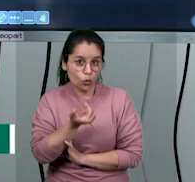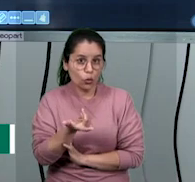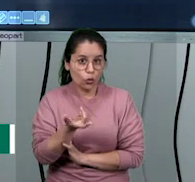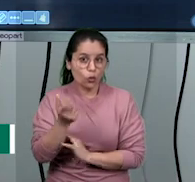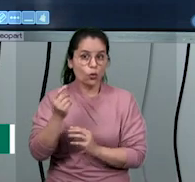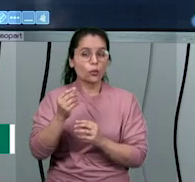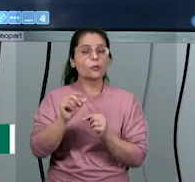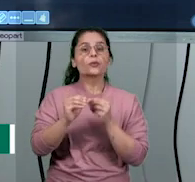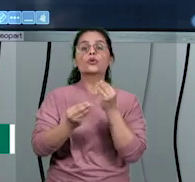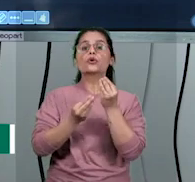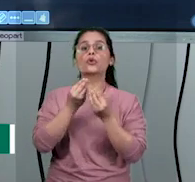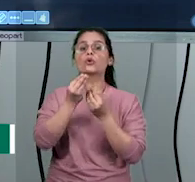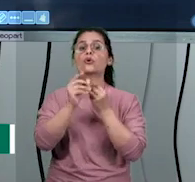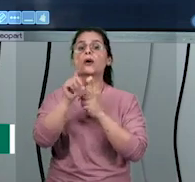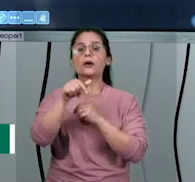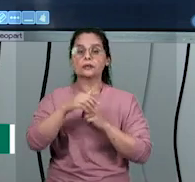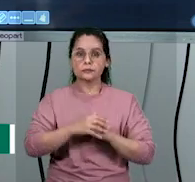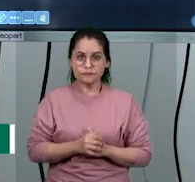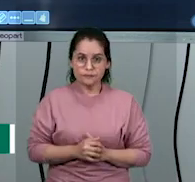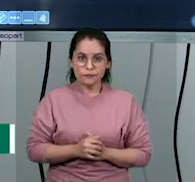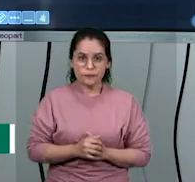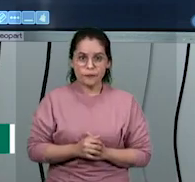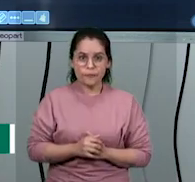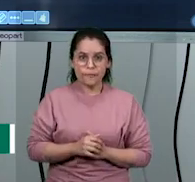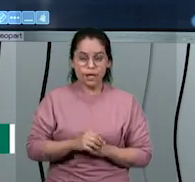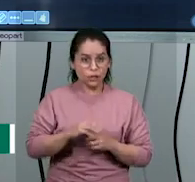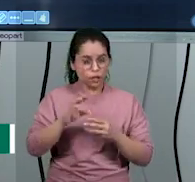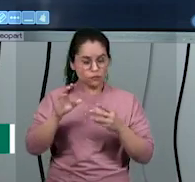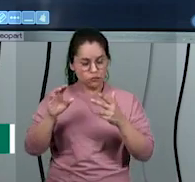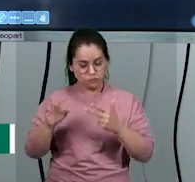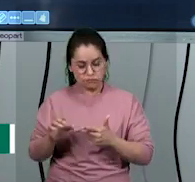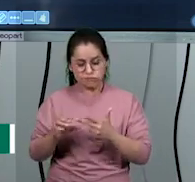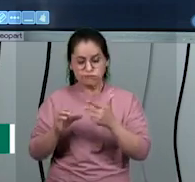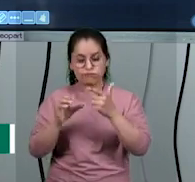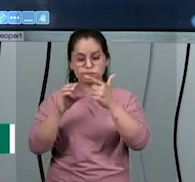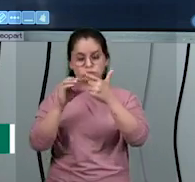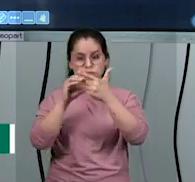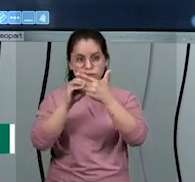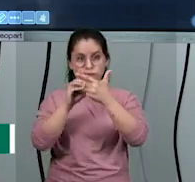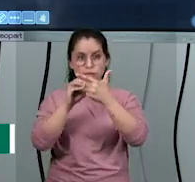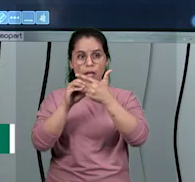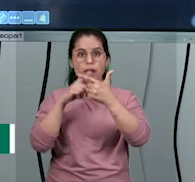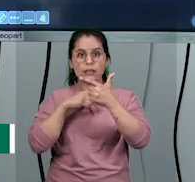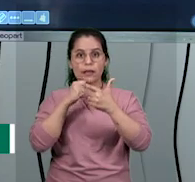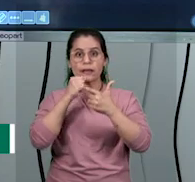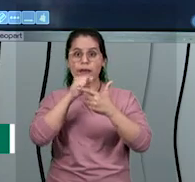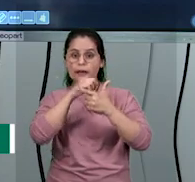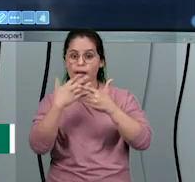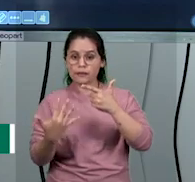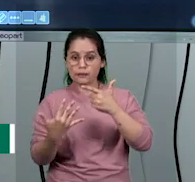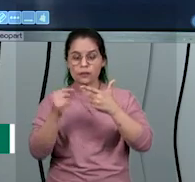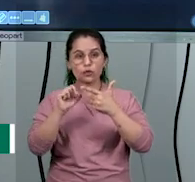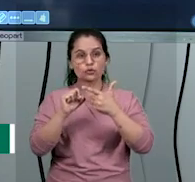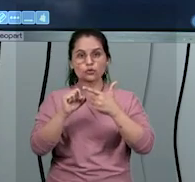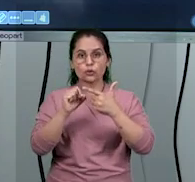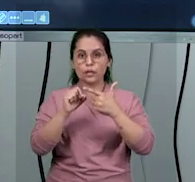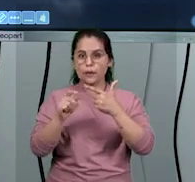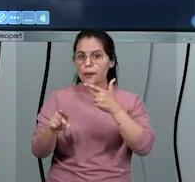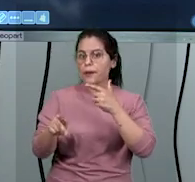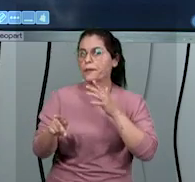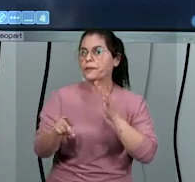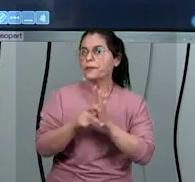hormônios masculinos, nós vamos atribuir a eles algumas características que a gente atribui ao homem,